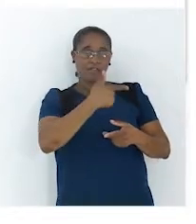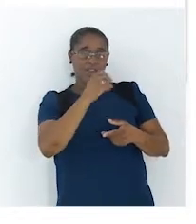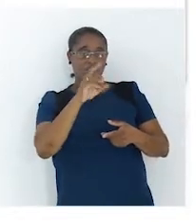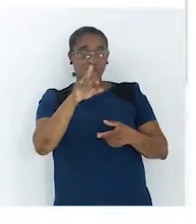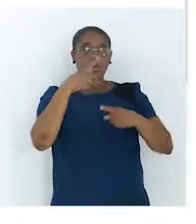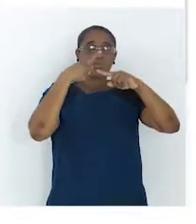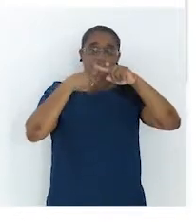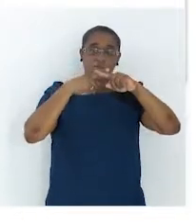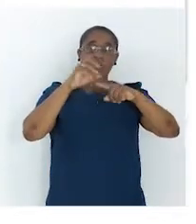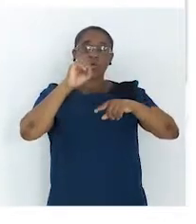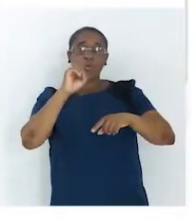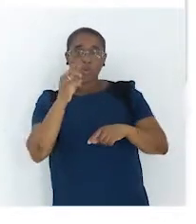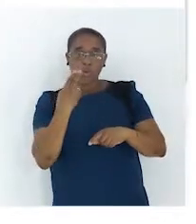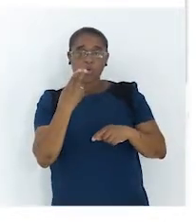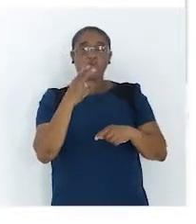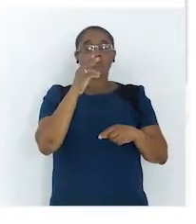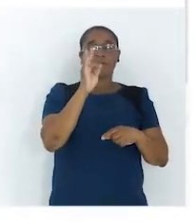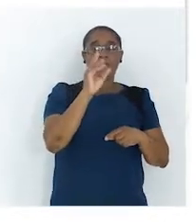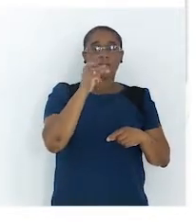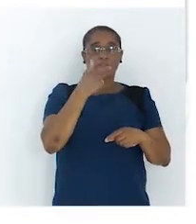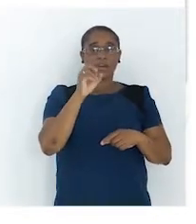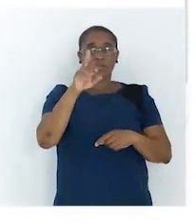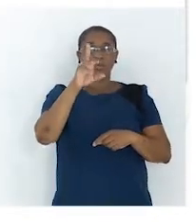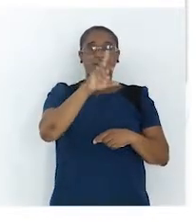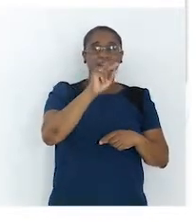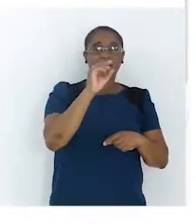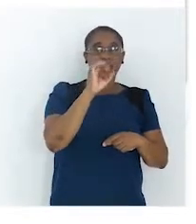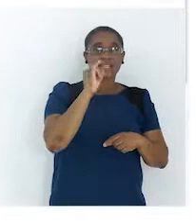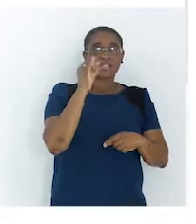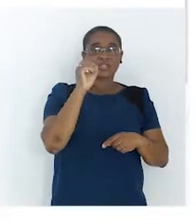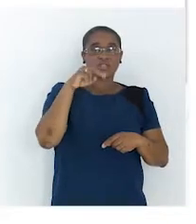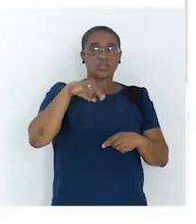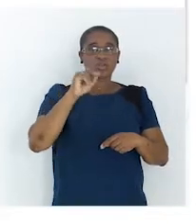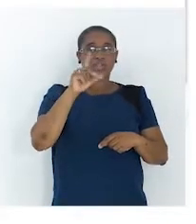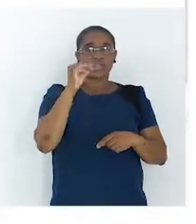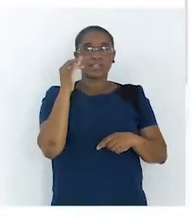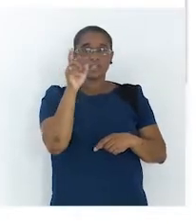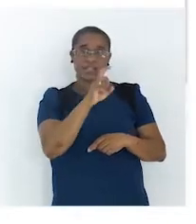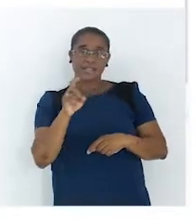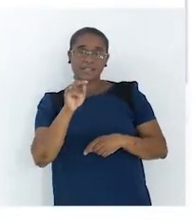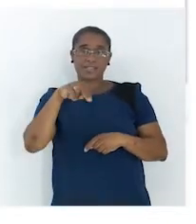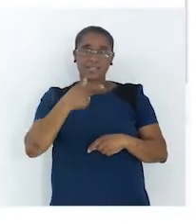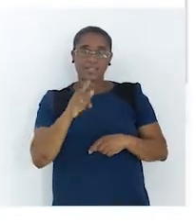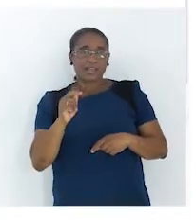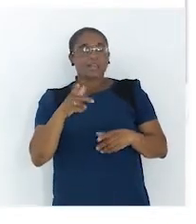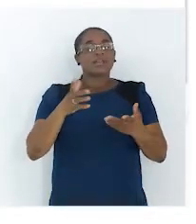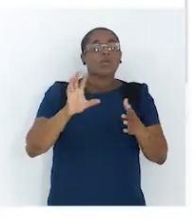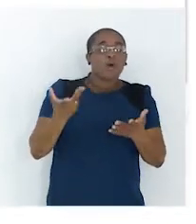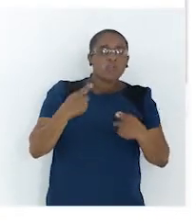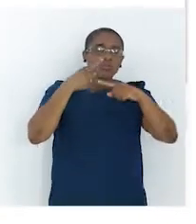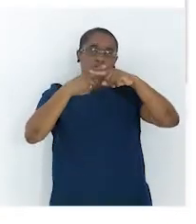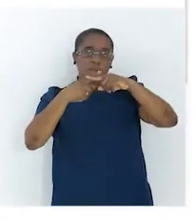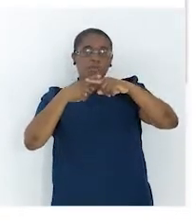ou fator racionalizante de modo que a multiplicada denominador da fração